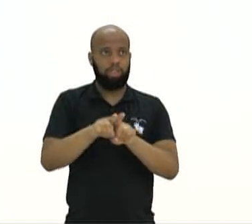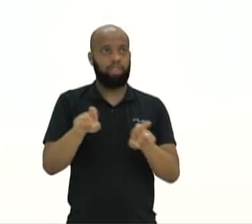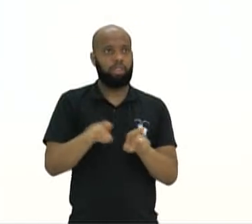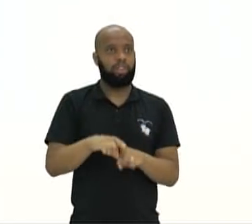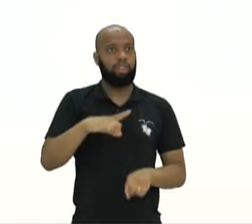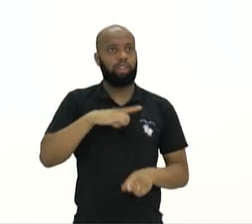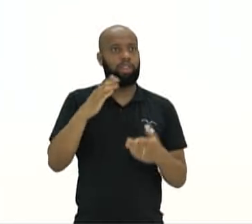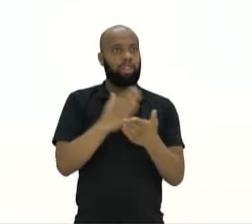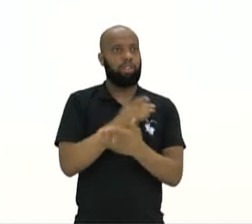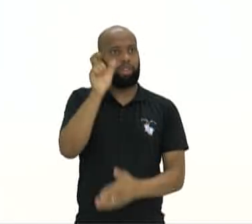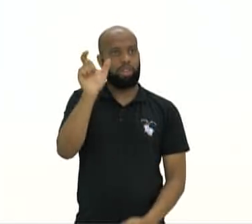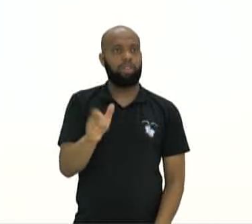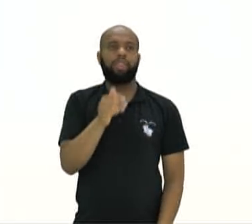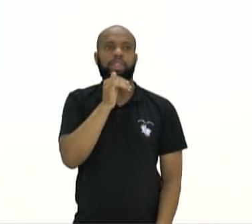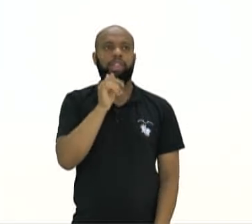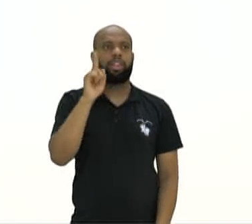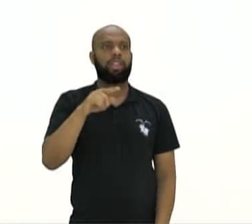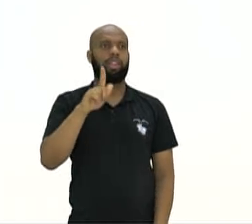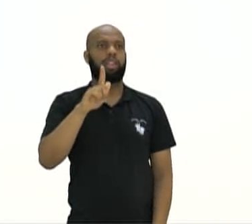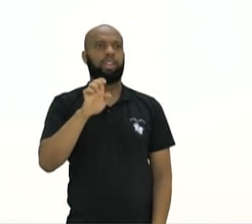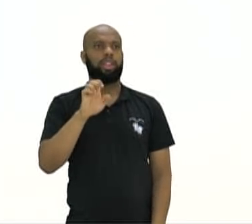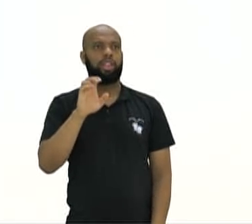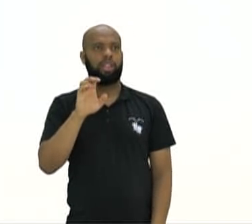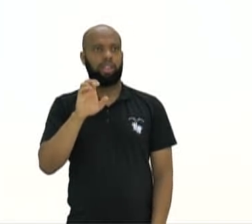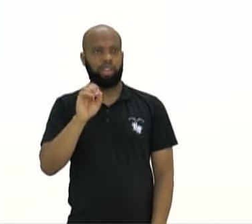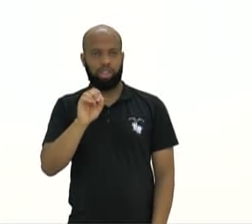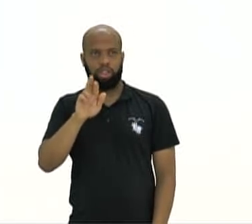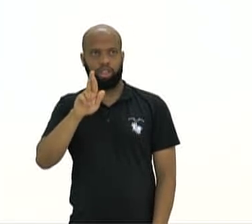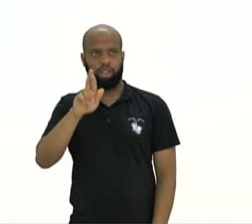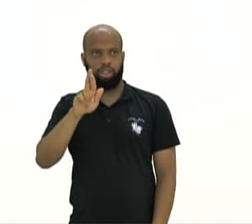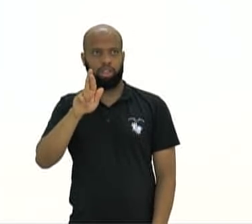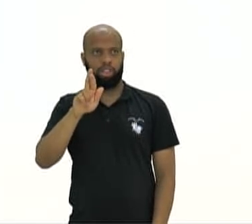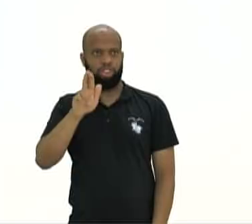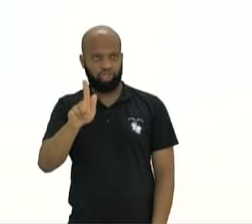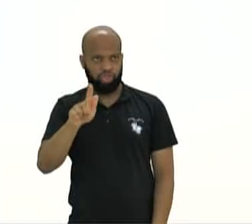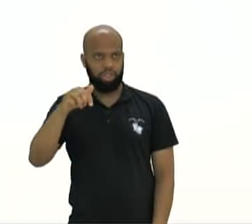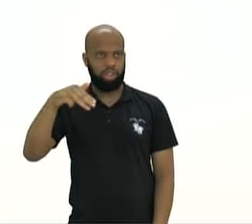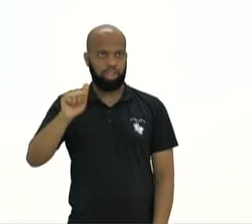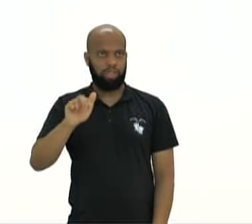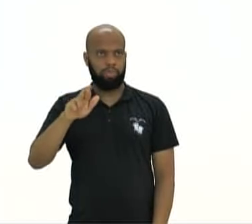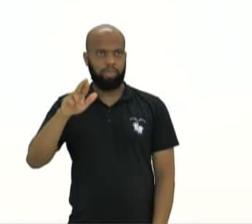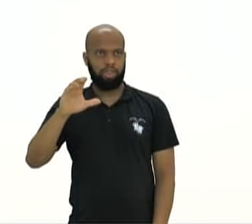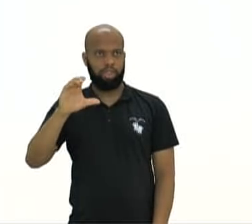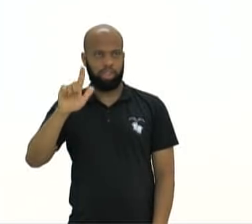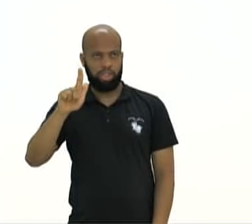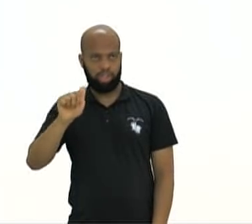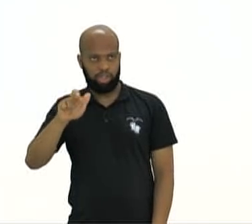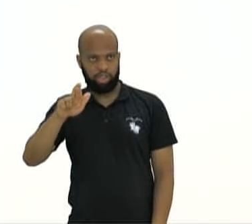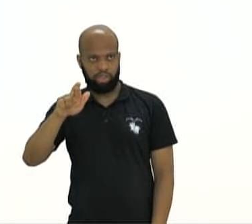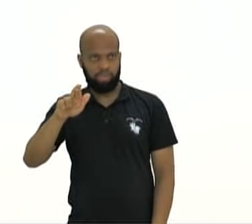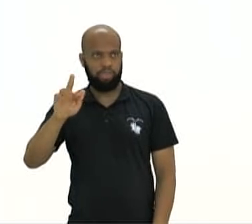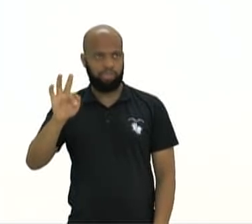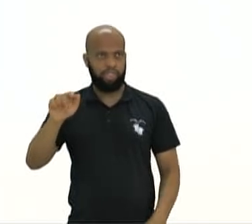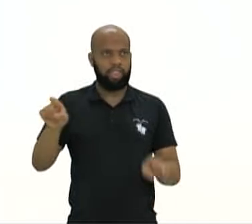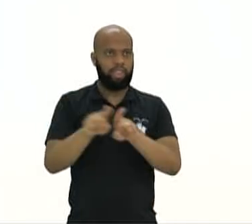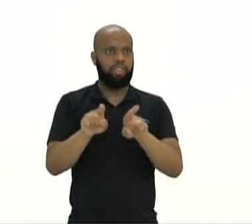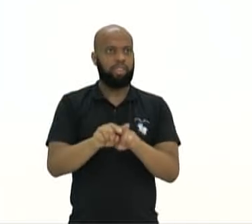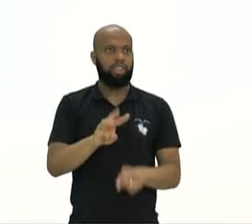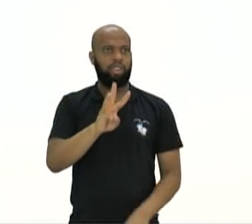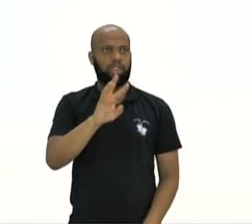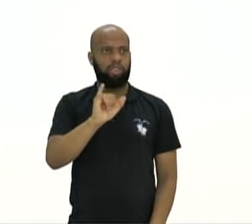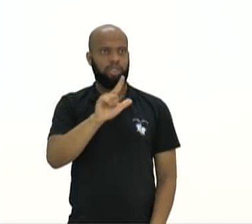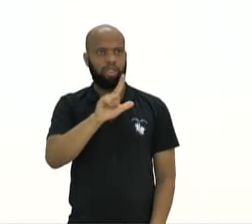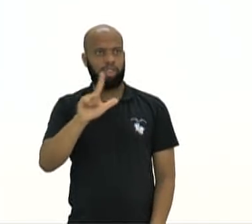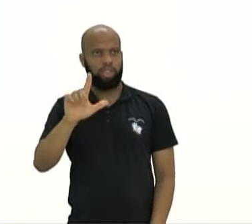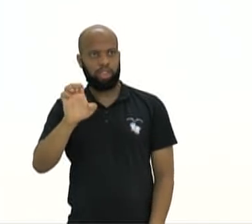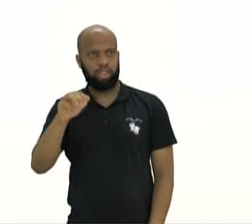ver como é que está o meu inglês aqui. George Margraf, William Piso, esse está mais fácil.